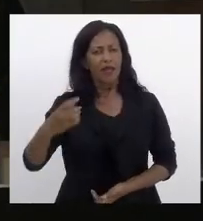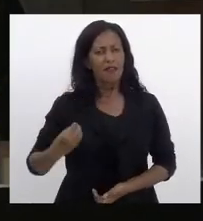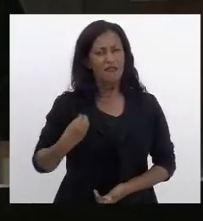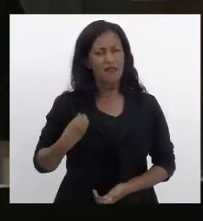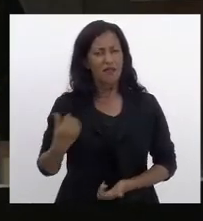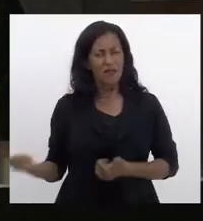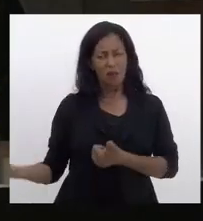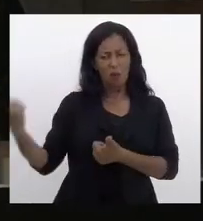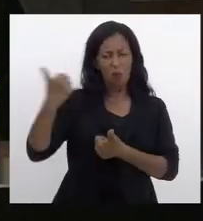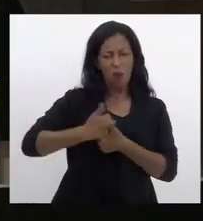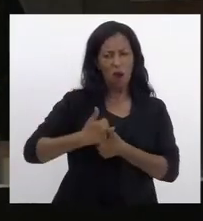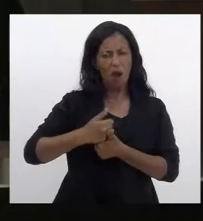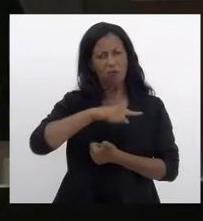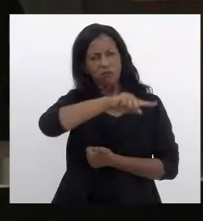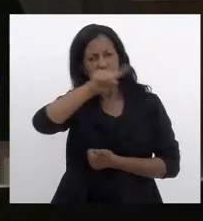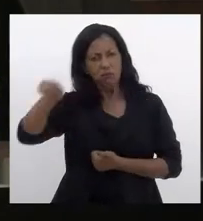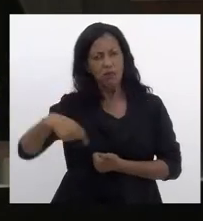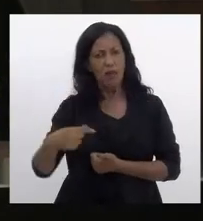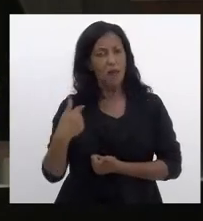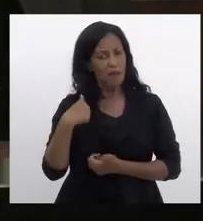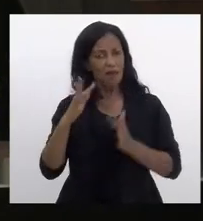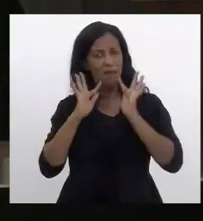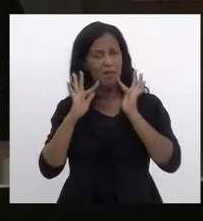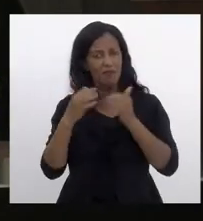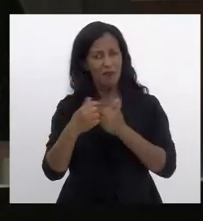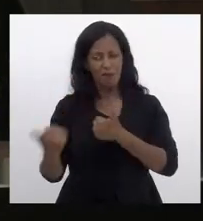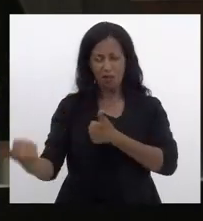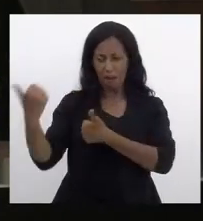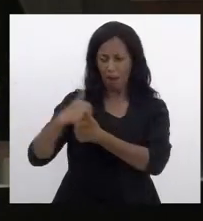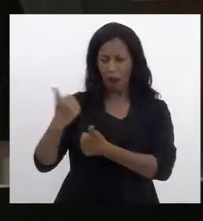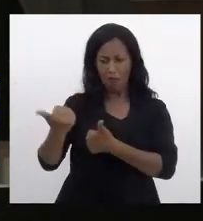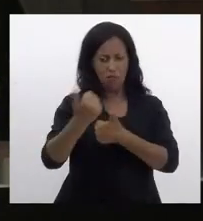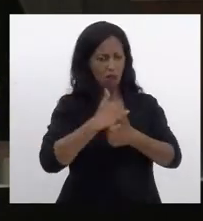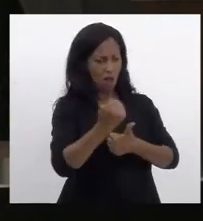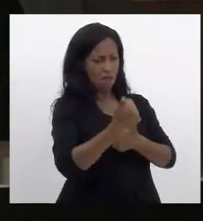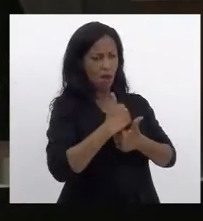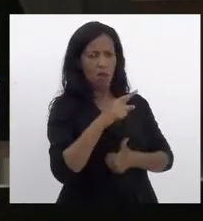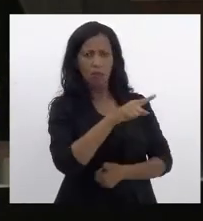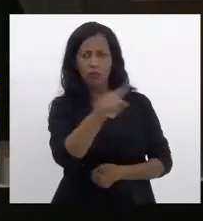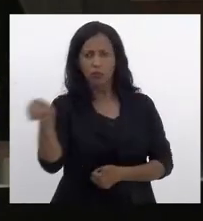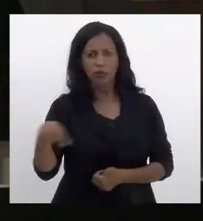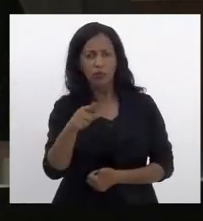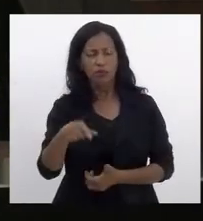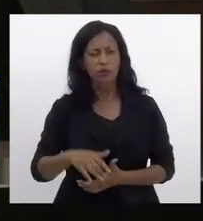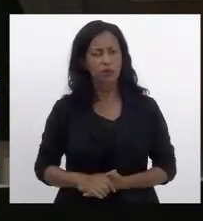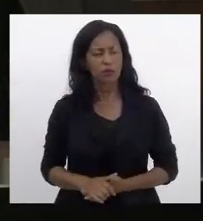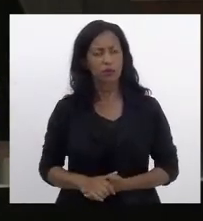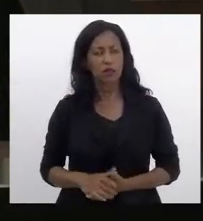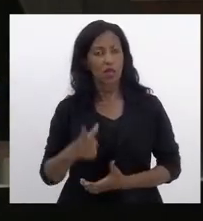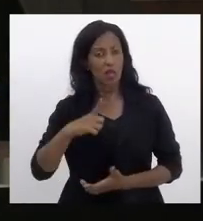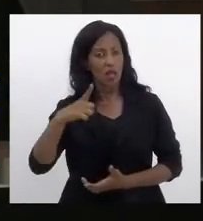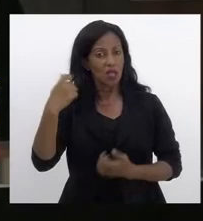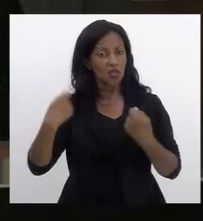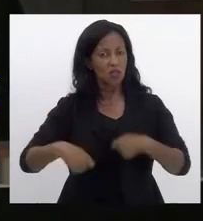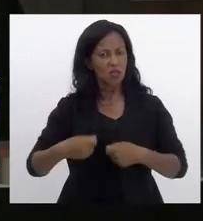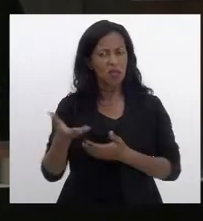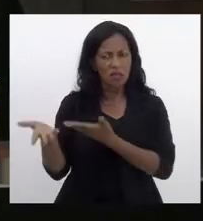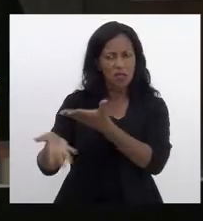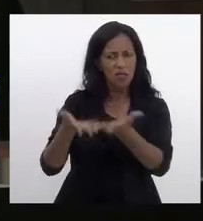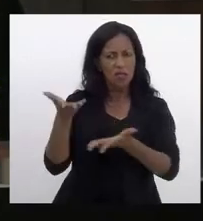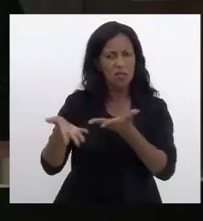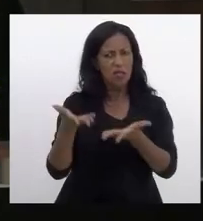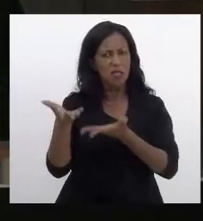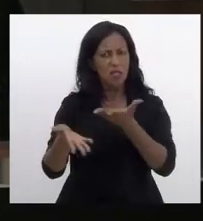vidas deles por todos nós, pela minha família, pela família de todos vocês. Eles têm que ser tratados